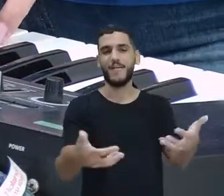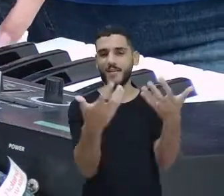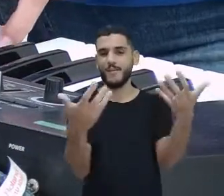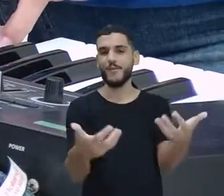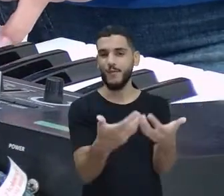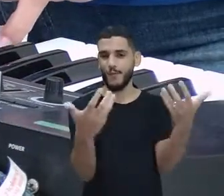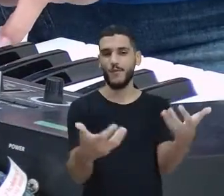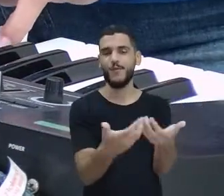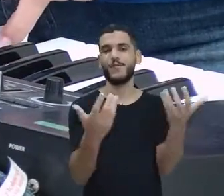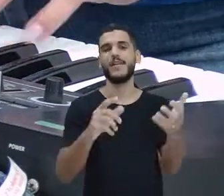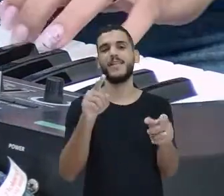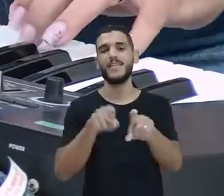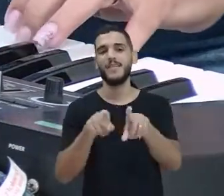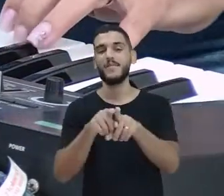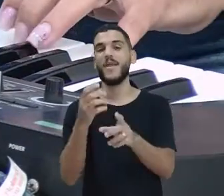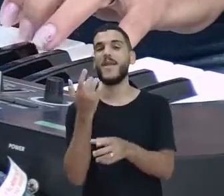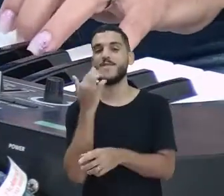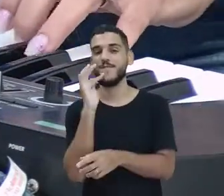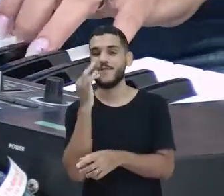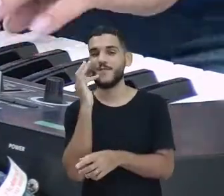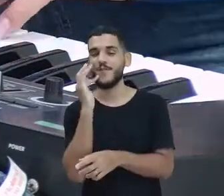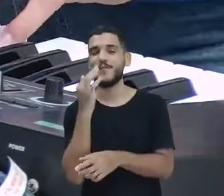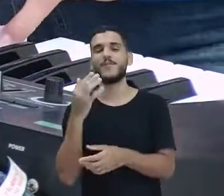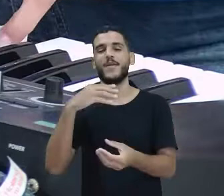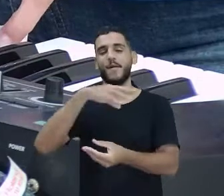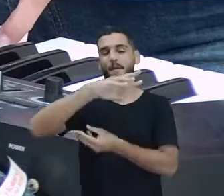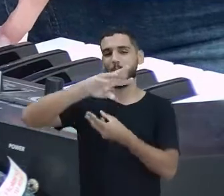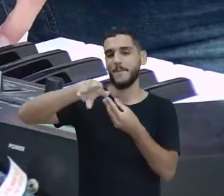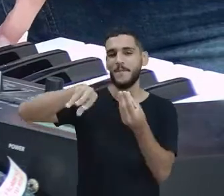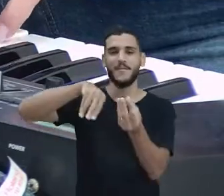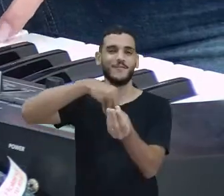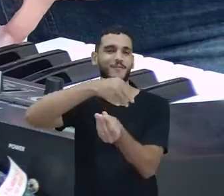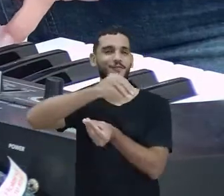faz melão, do melão faz melancia.